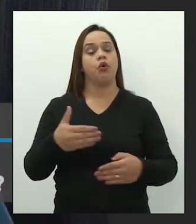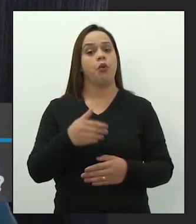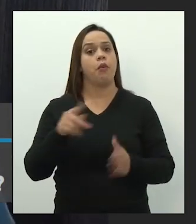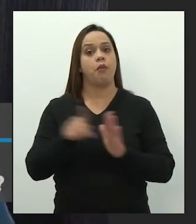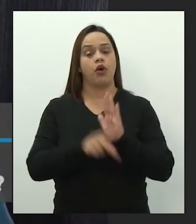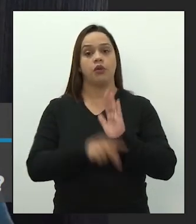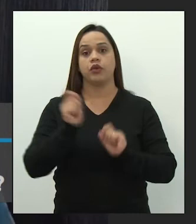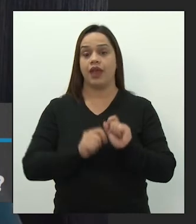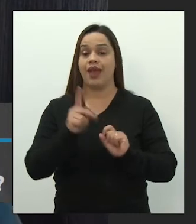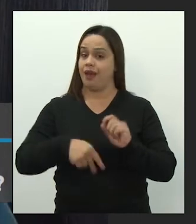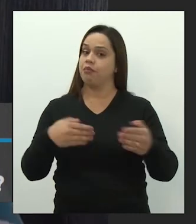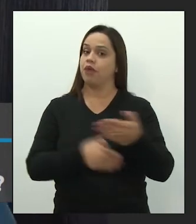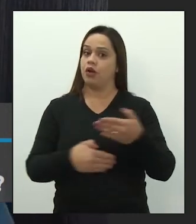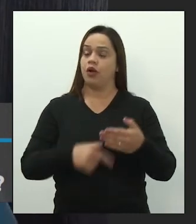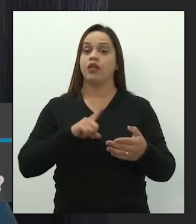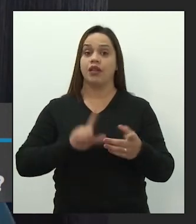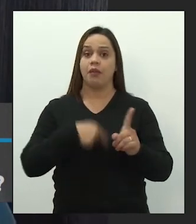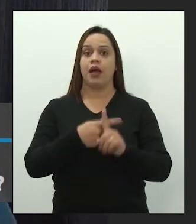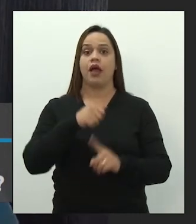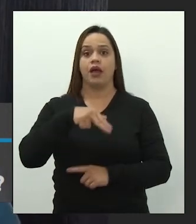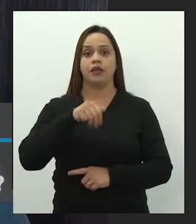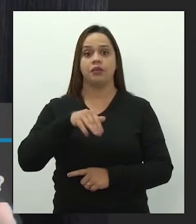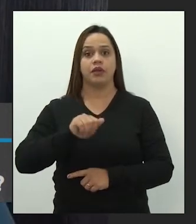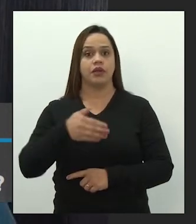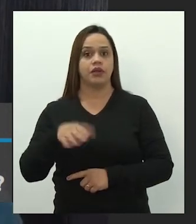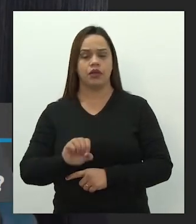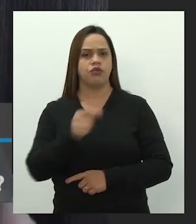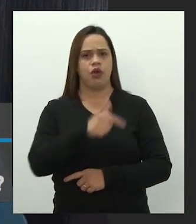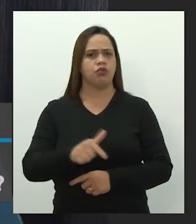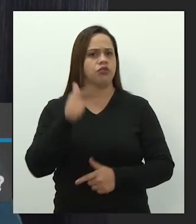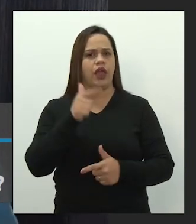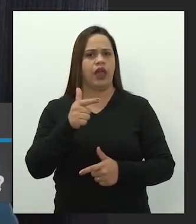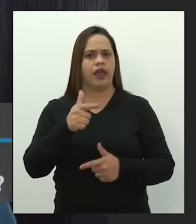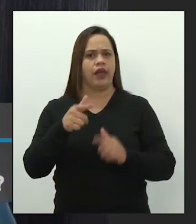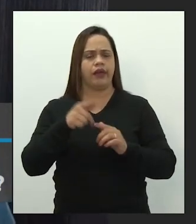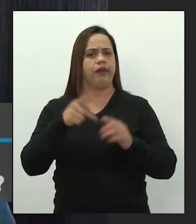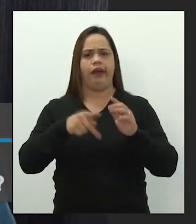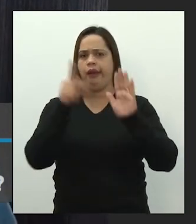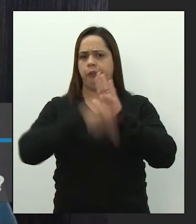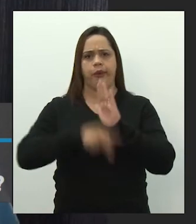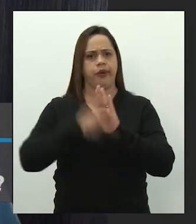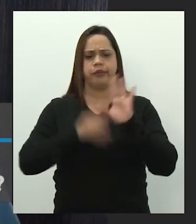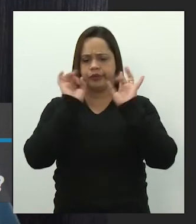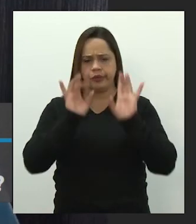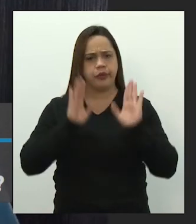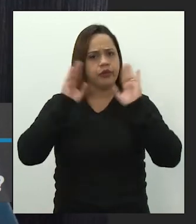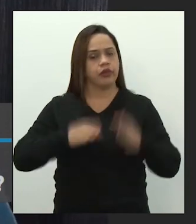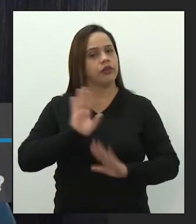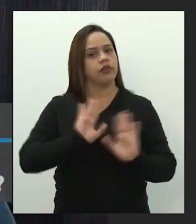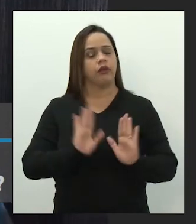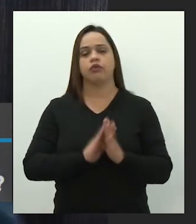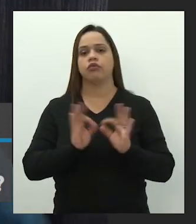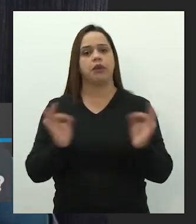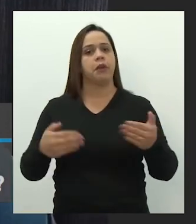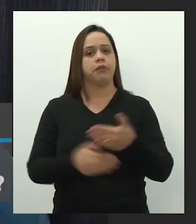com animação, tá bom? Então não tem nada de diferente, nada de programa específico, nenhuma ferramenta. E antes de ler as